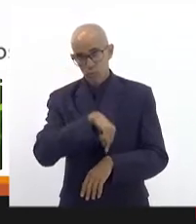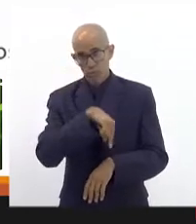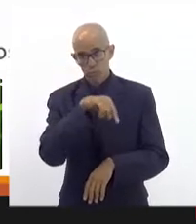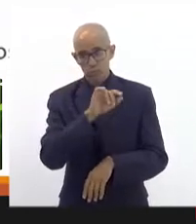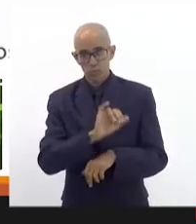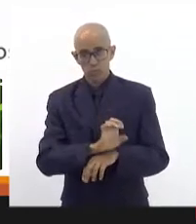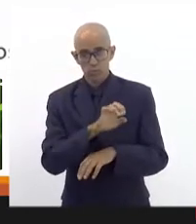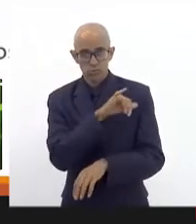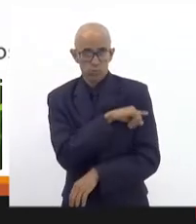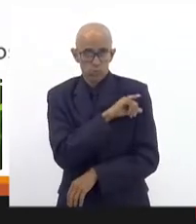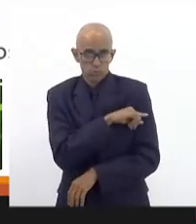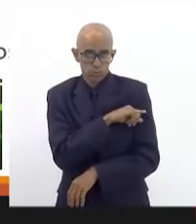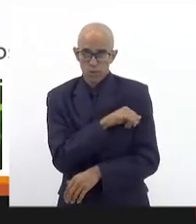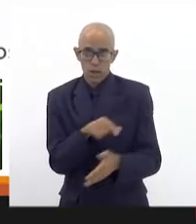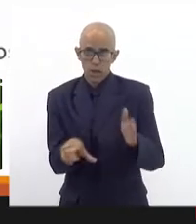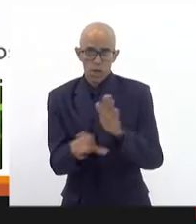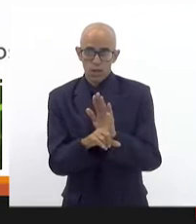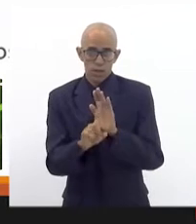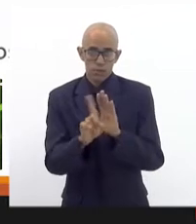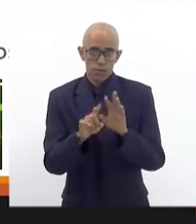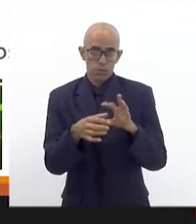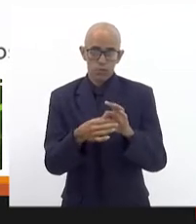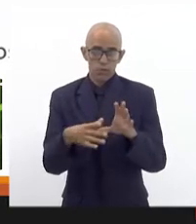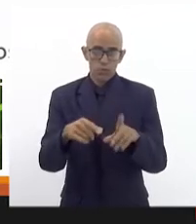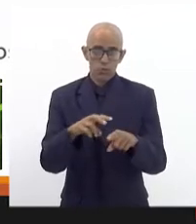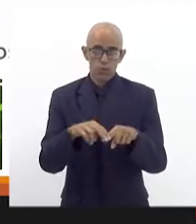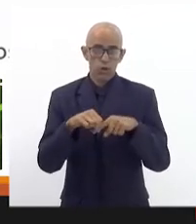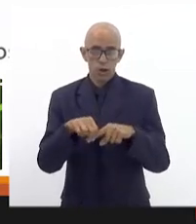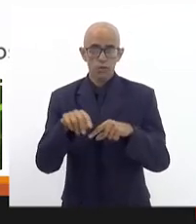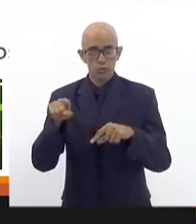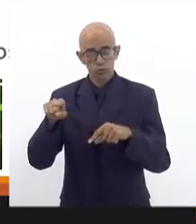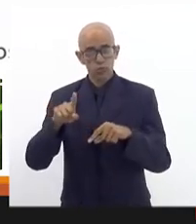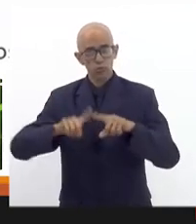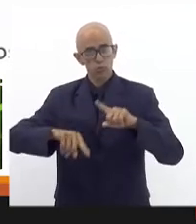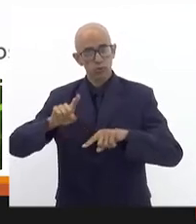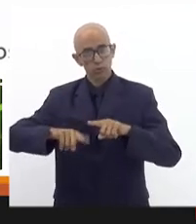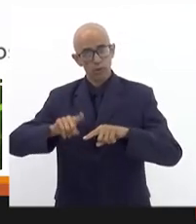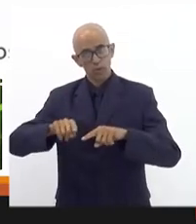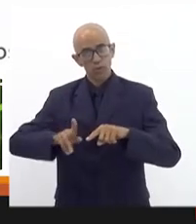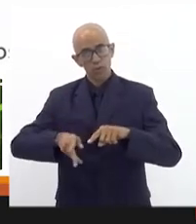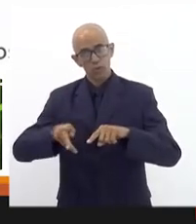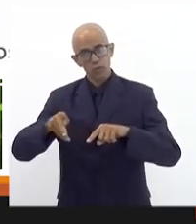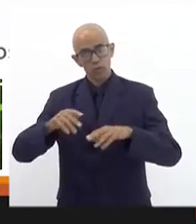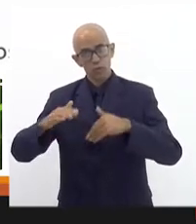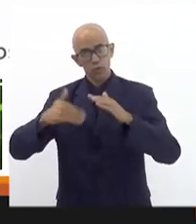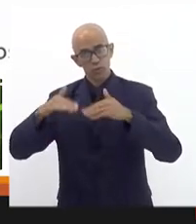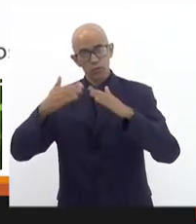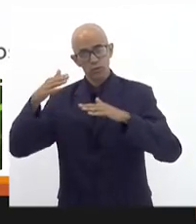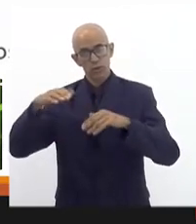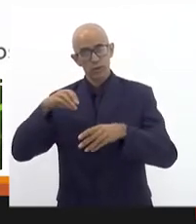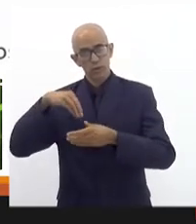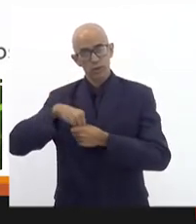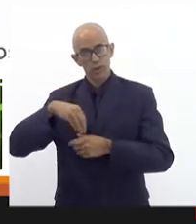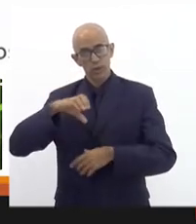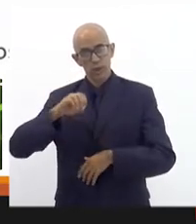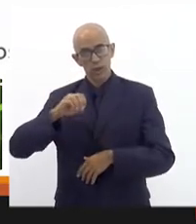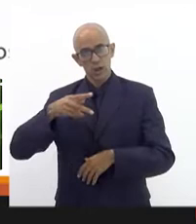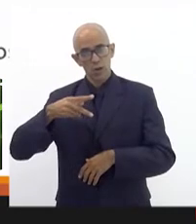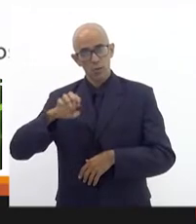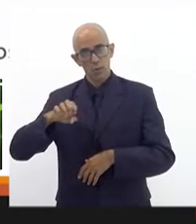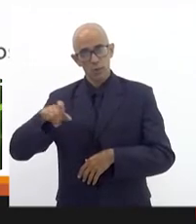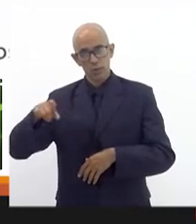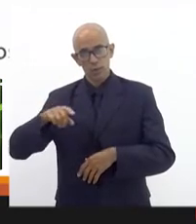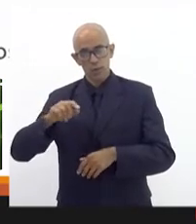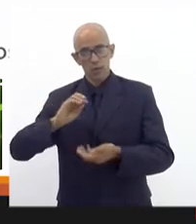permitia, e até hoje esse equipamento está numa prateleira lá sendo desenvolvido dentro da COP e não se transformou num